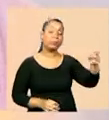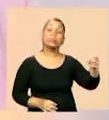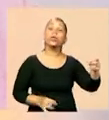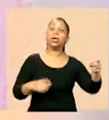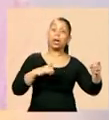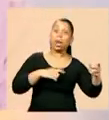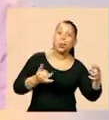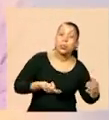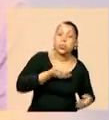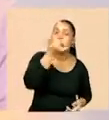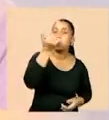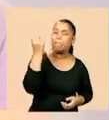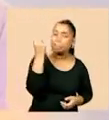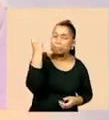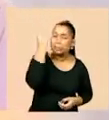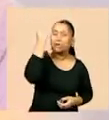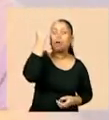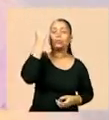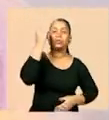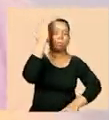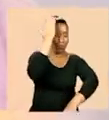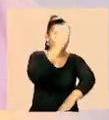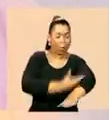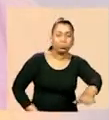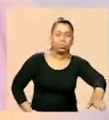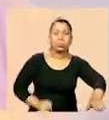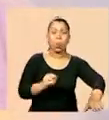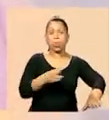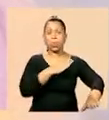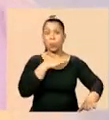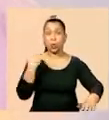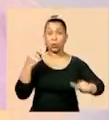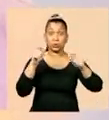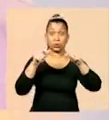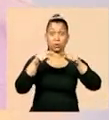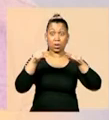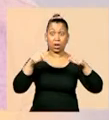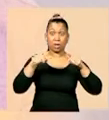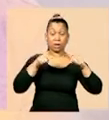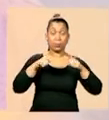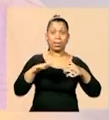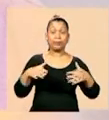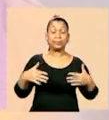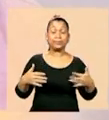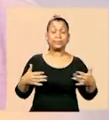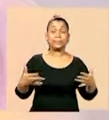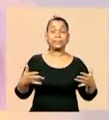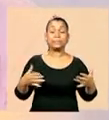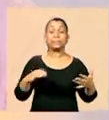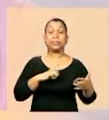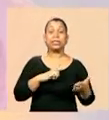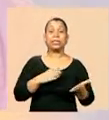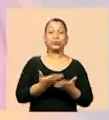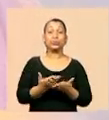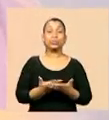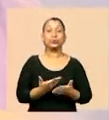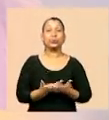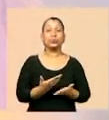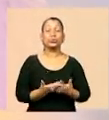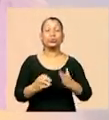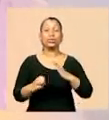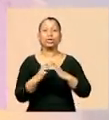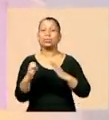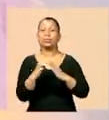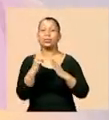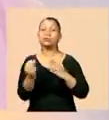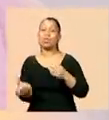Quando tem um acidente com gravidade, com uma amputação ou morte no ambiente de trabalho, existem estudos que a